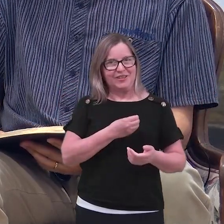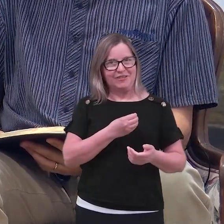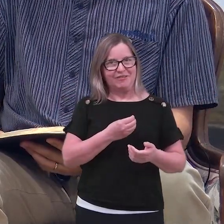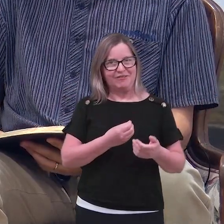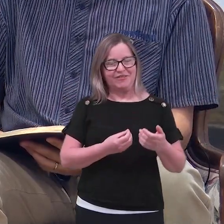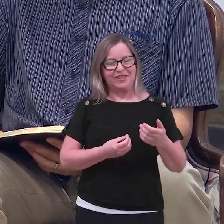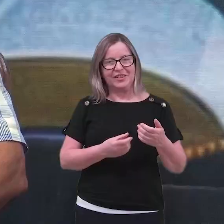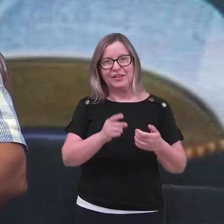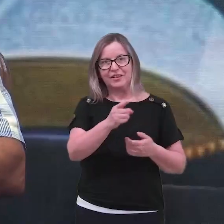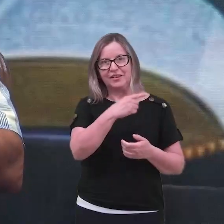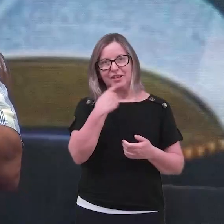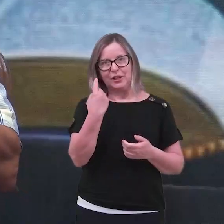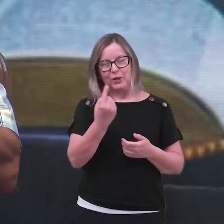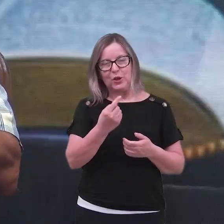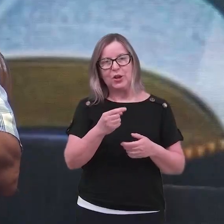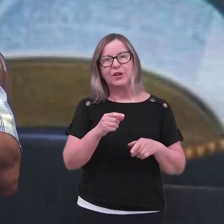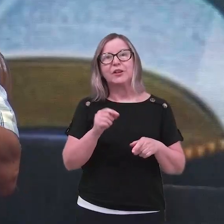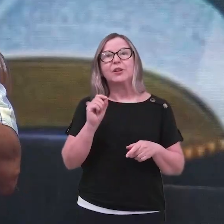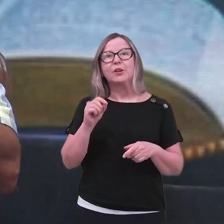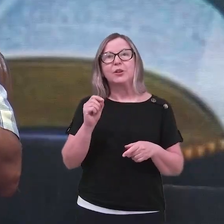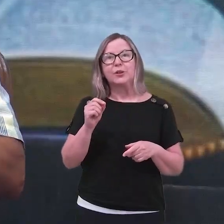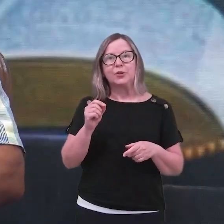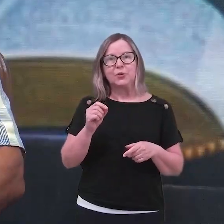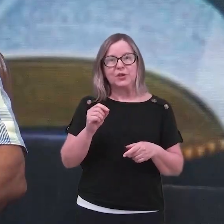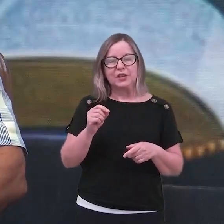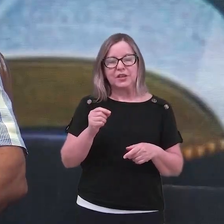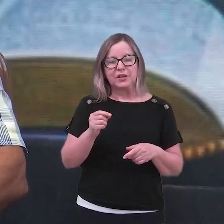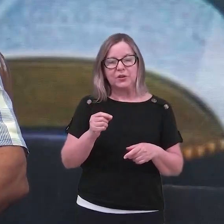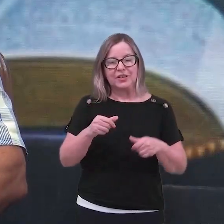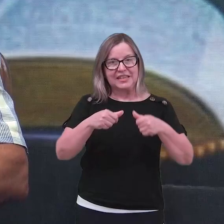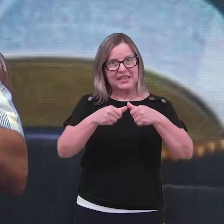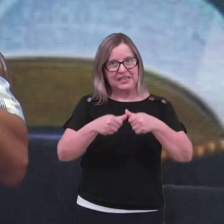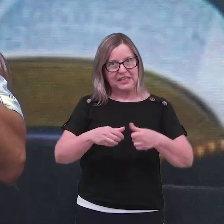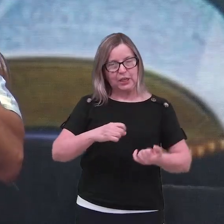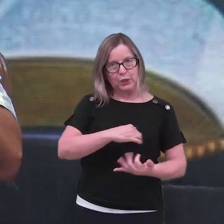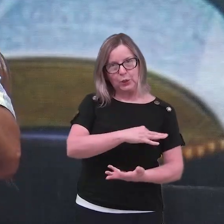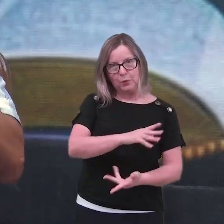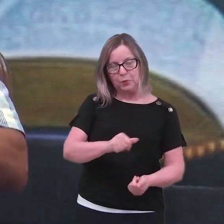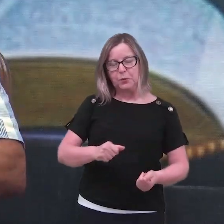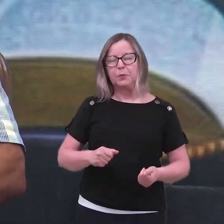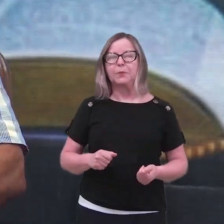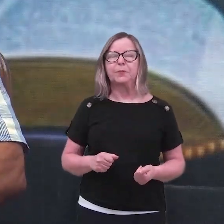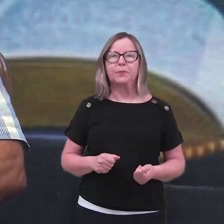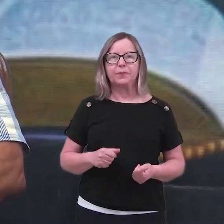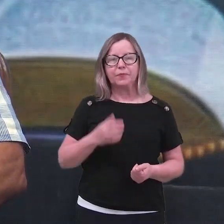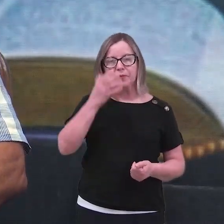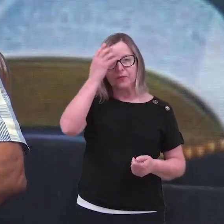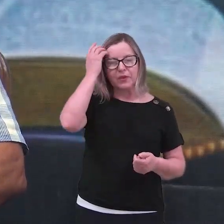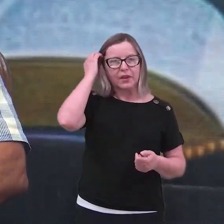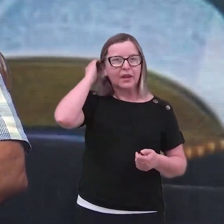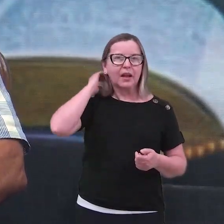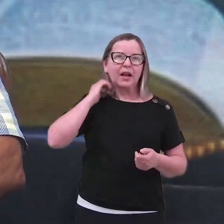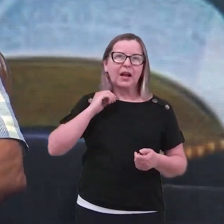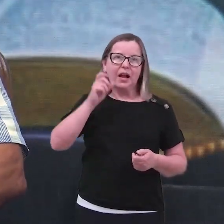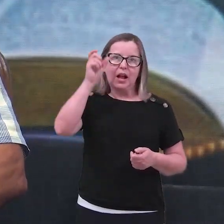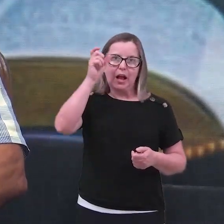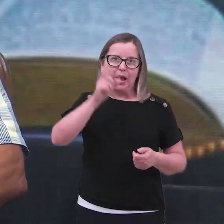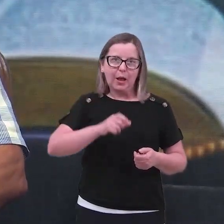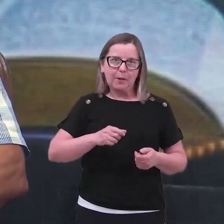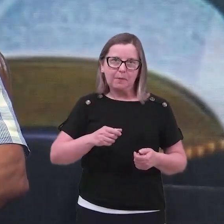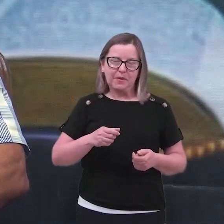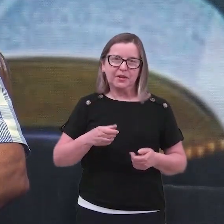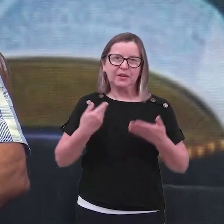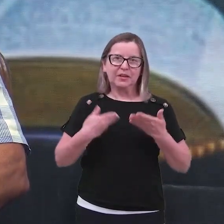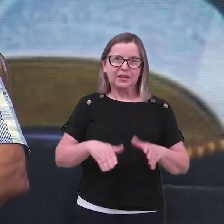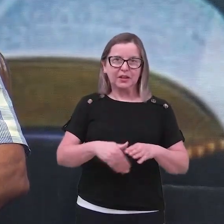como. Então, o regenerado, aquele que tem a vida de Cristo, e aí eu bato em cima dessa tecla mais uma